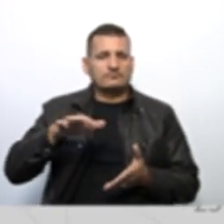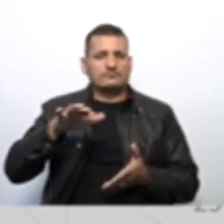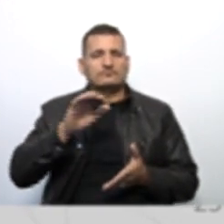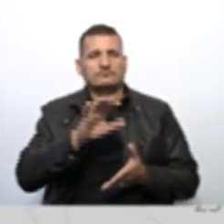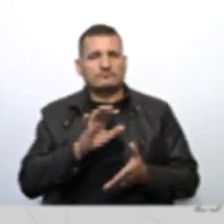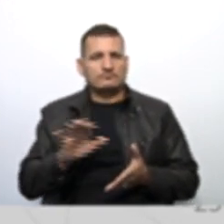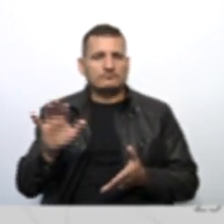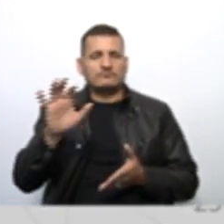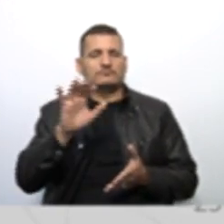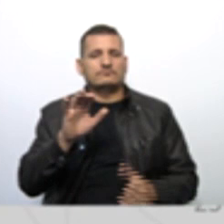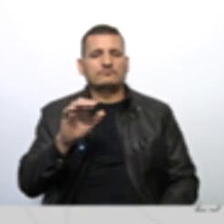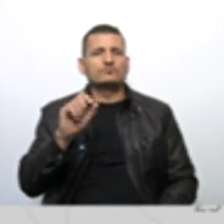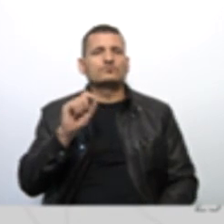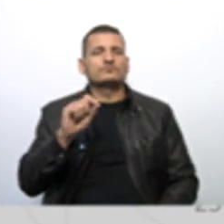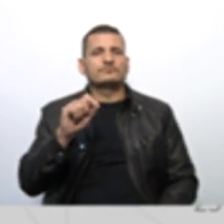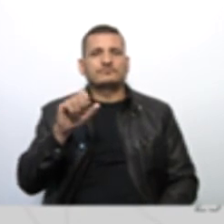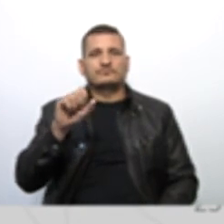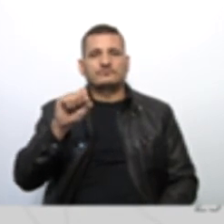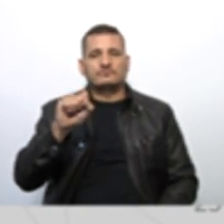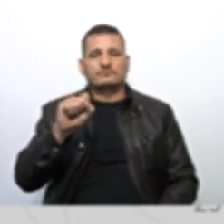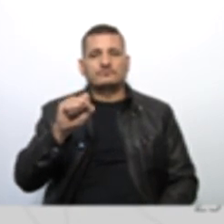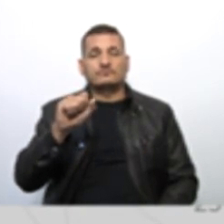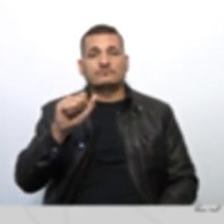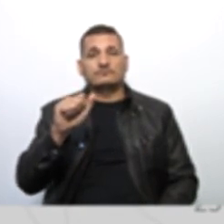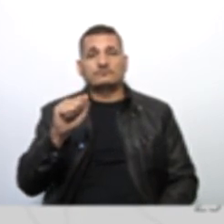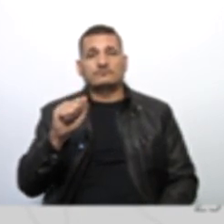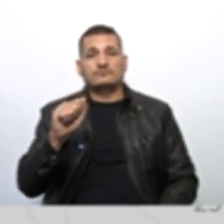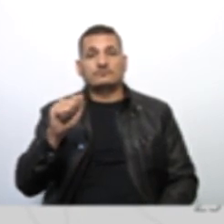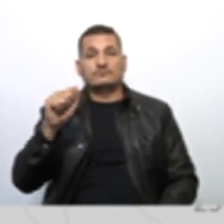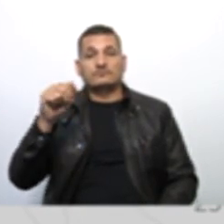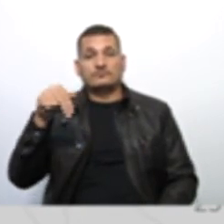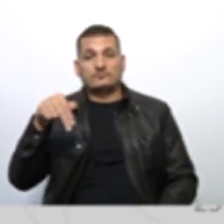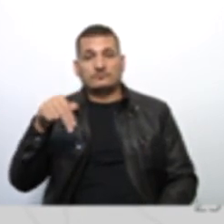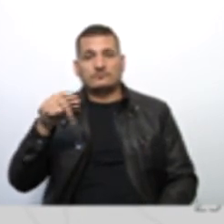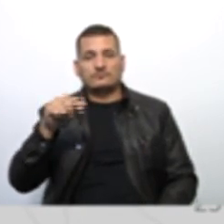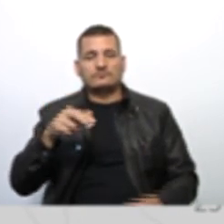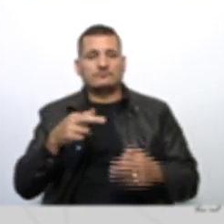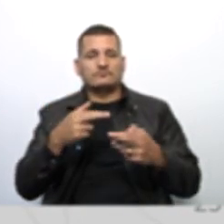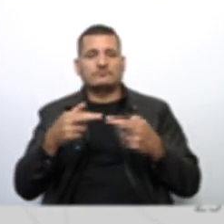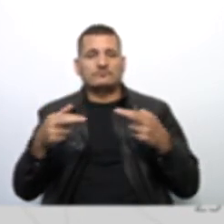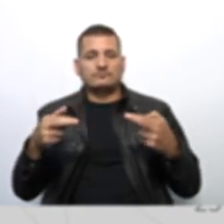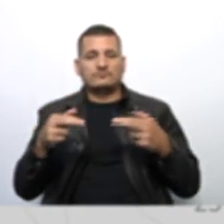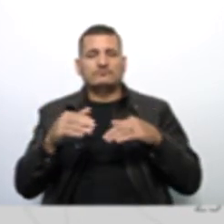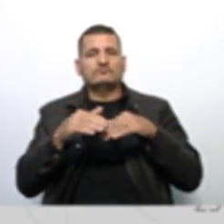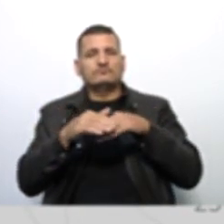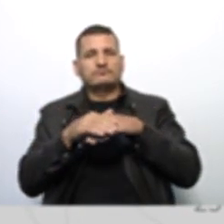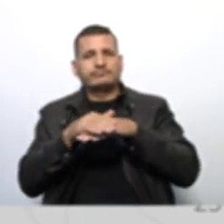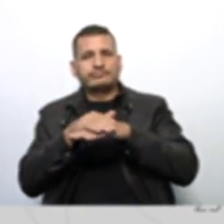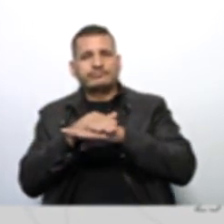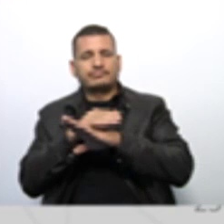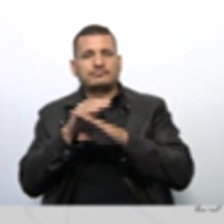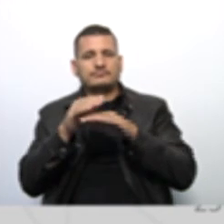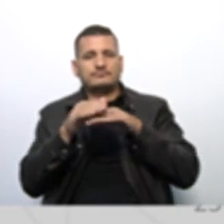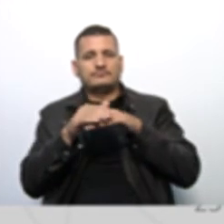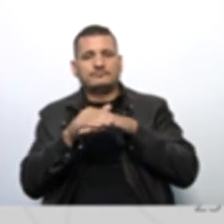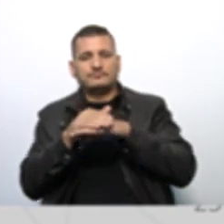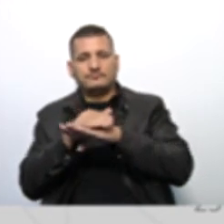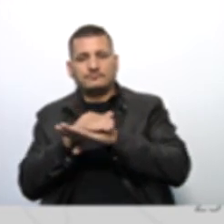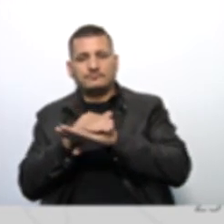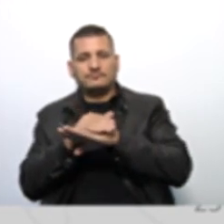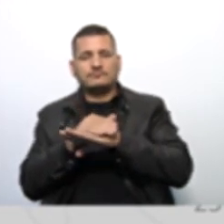O que é a SAN, pessoal? É uma rede de armazenamento. Ela é específica para isso, pessoal. Ela é o que?